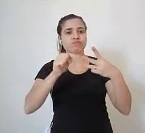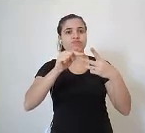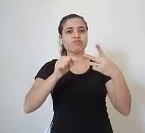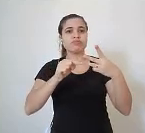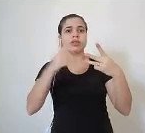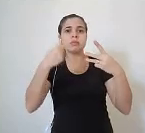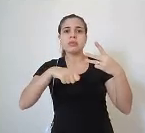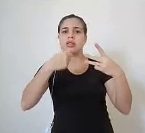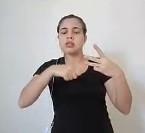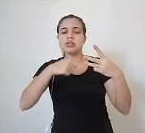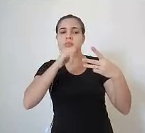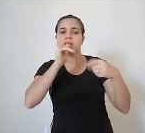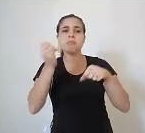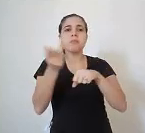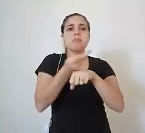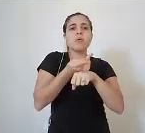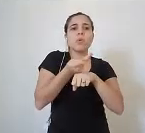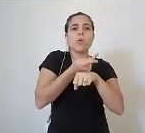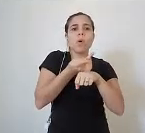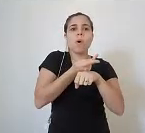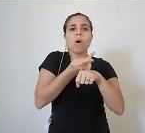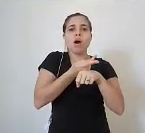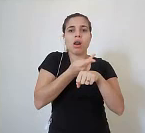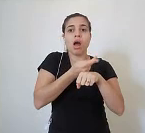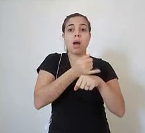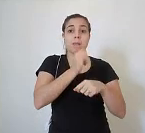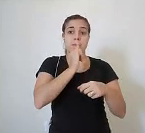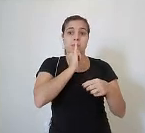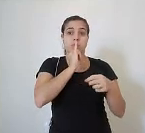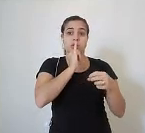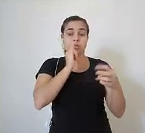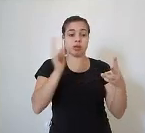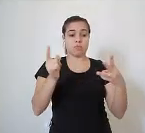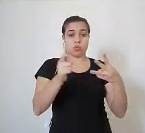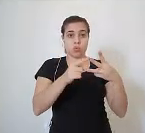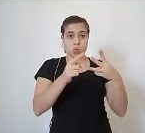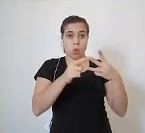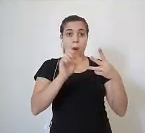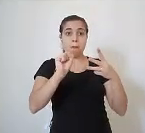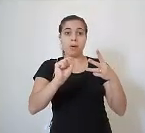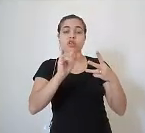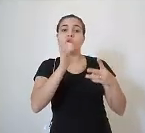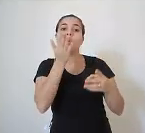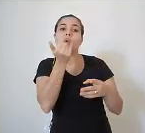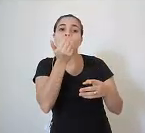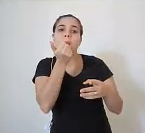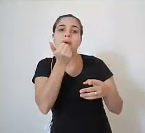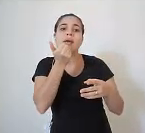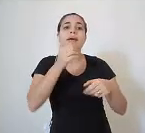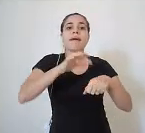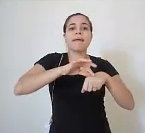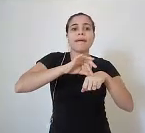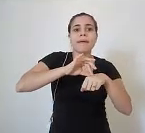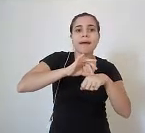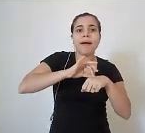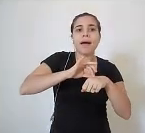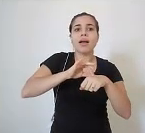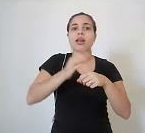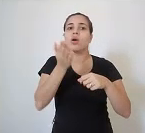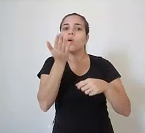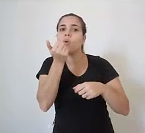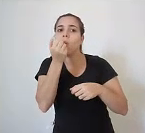essa fonte alimentar, se alimentando de outros seres vivos, né? Dentro dos consumidores, a gente pode citar